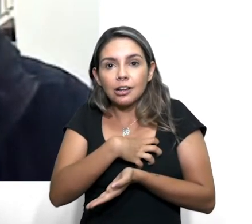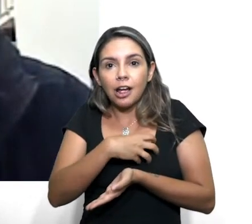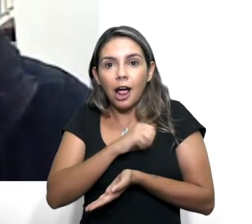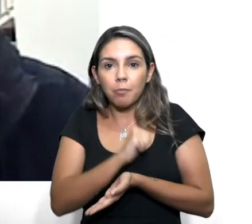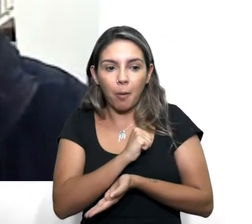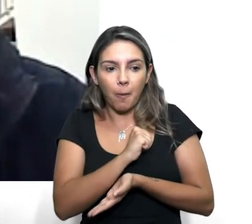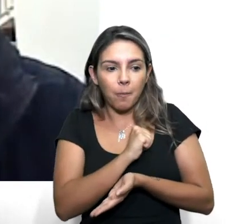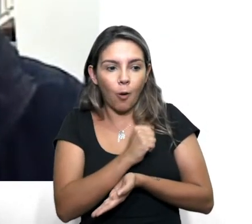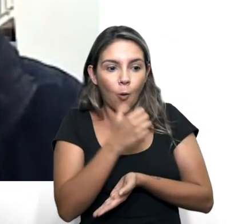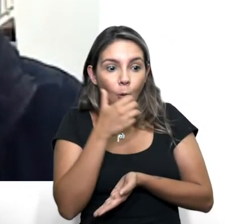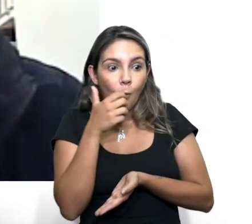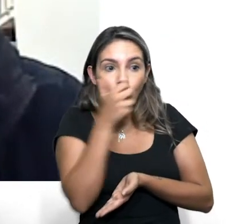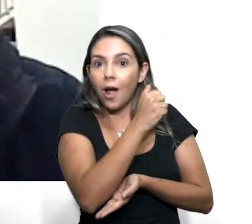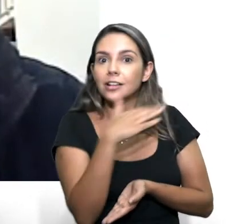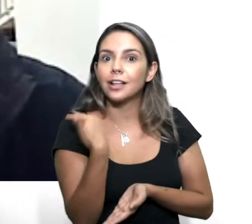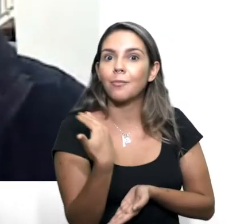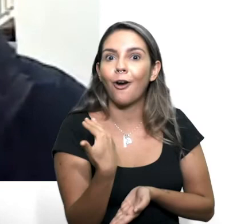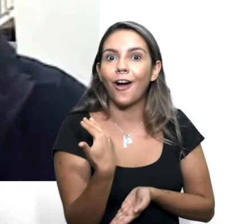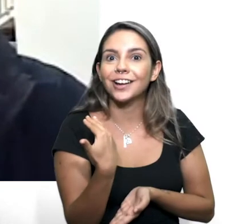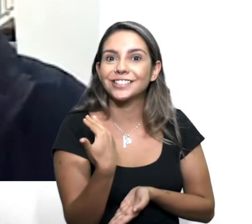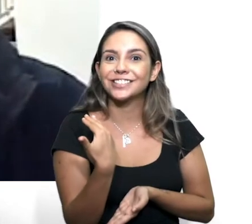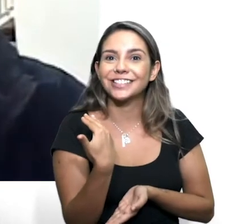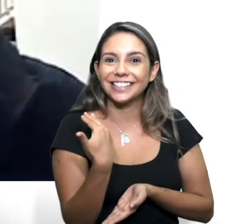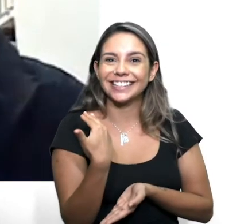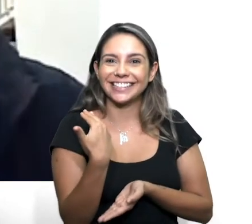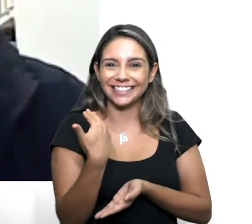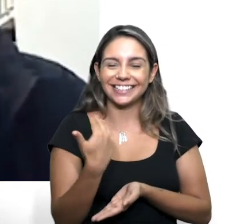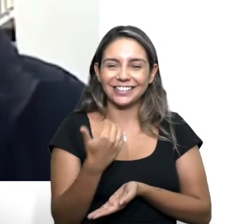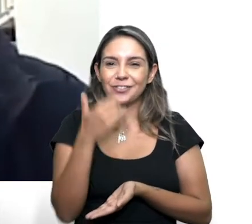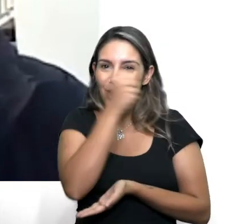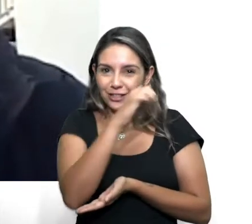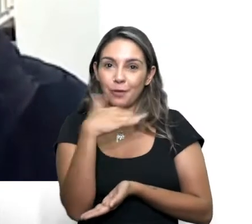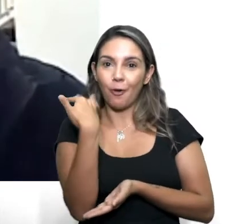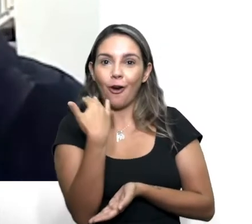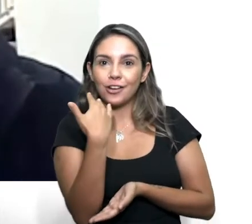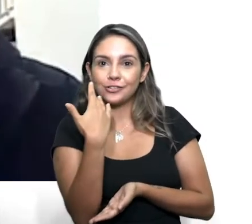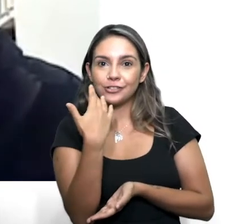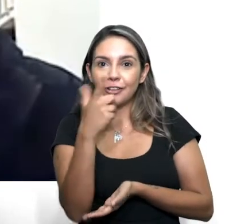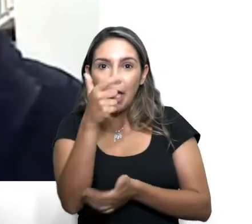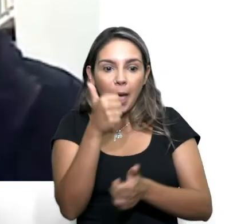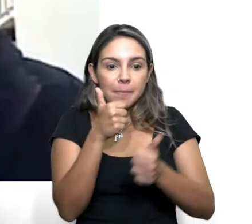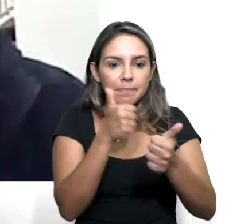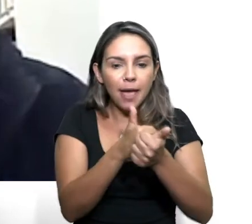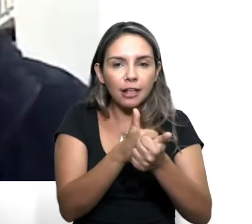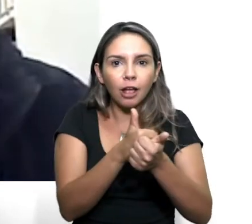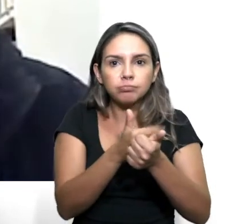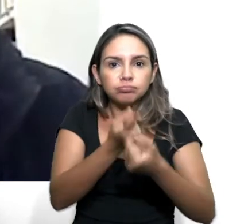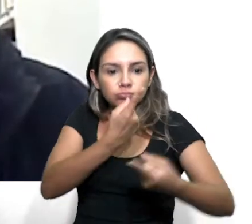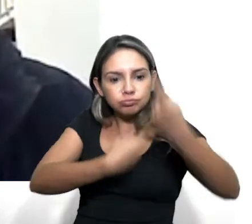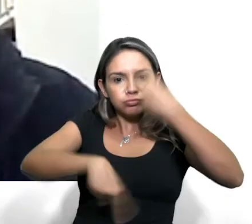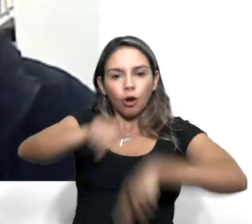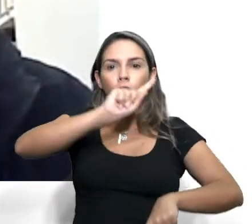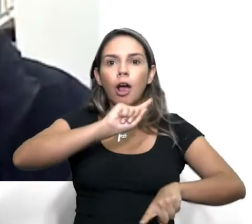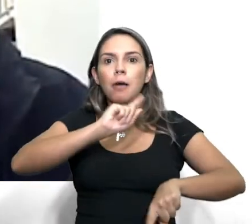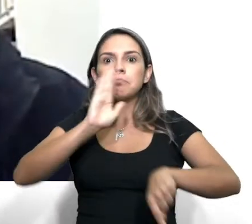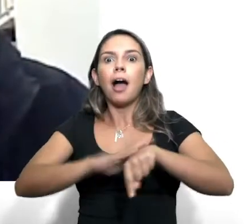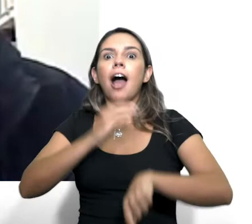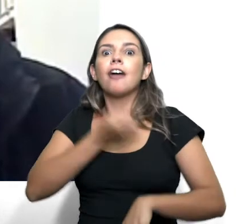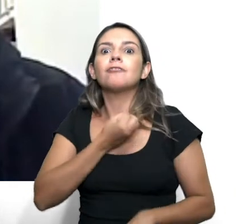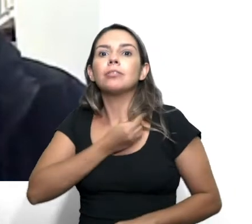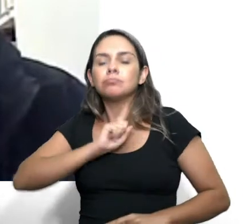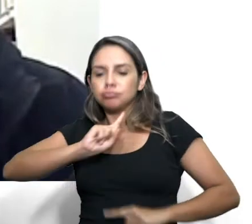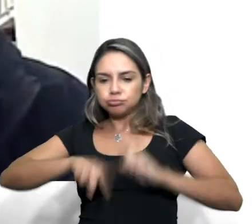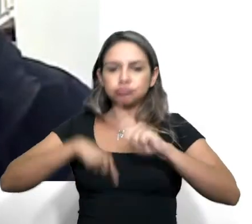da morte, não é? As batidas da morte. Já estávamos a ouvir as batidas da morte a aproximarem-se, e de repente é aquela mesma batida